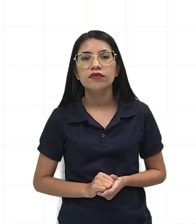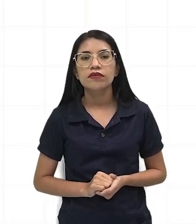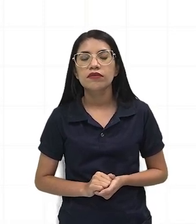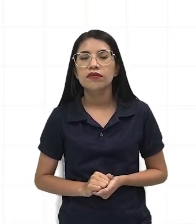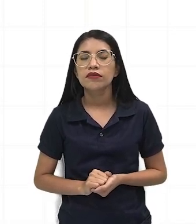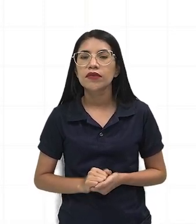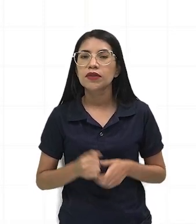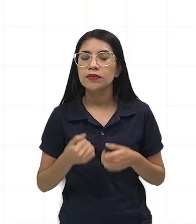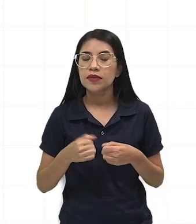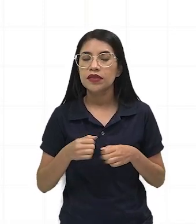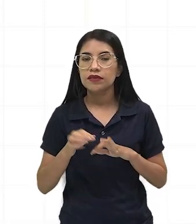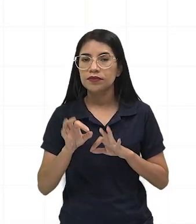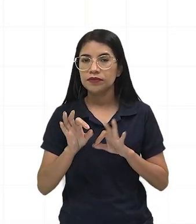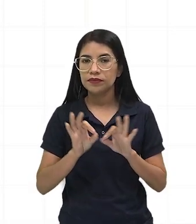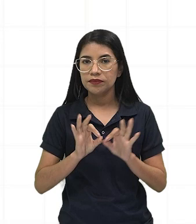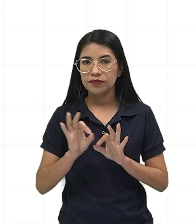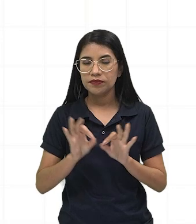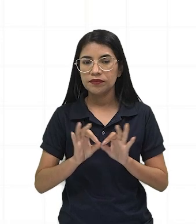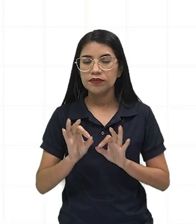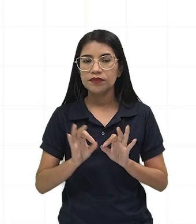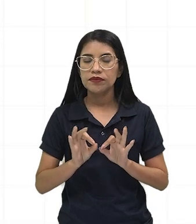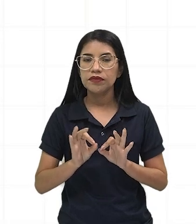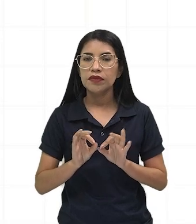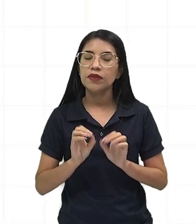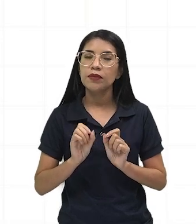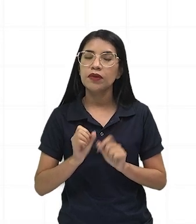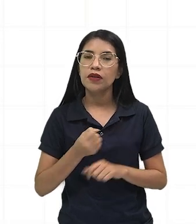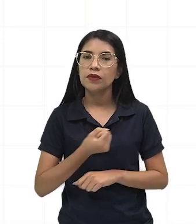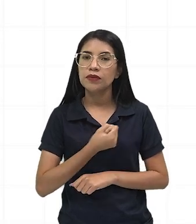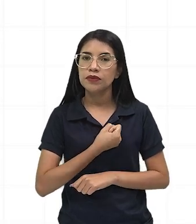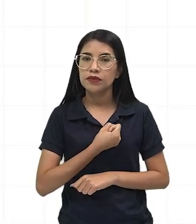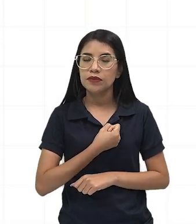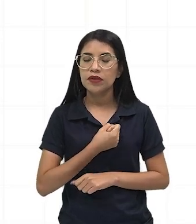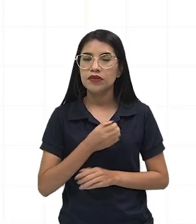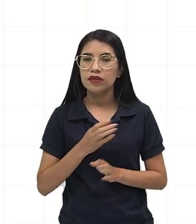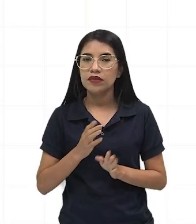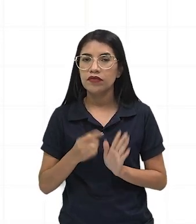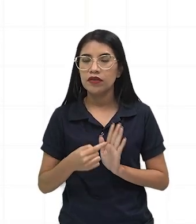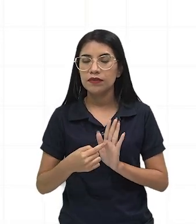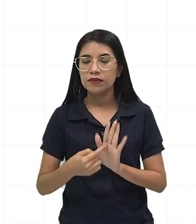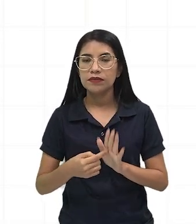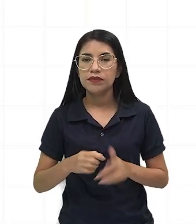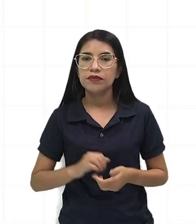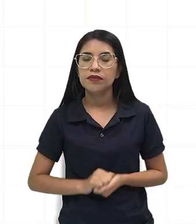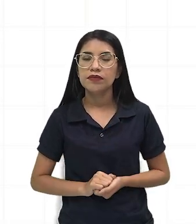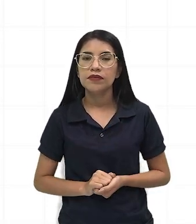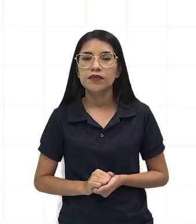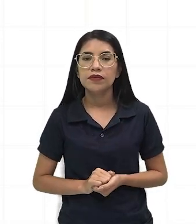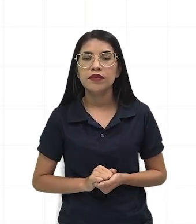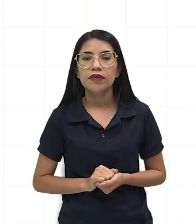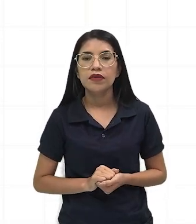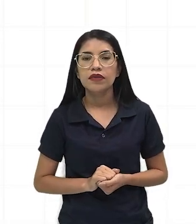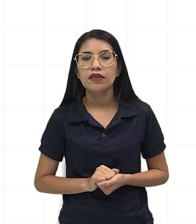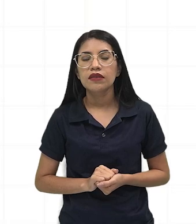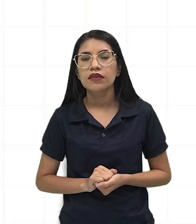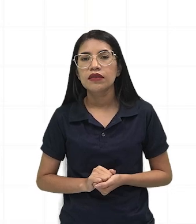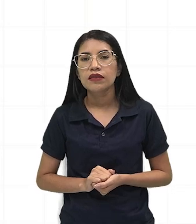a organização, certo, dos dados. Beleza?